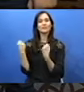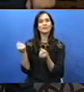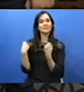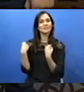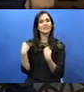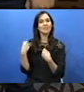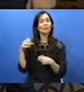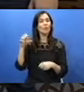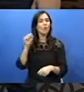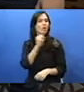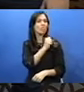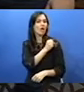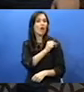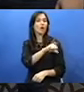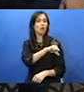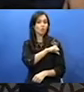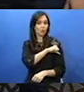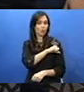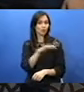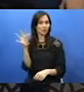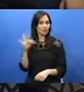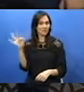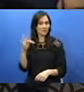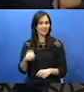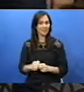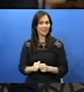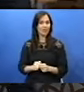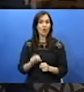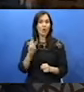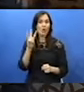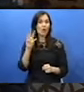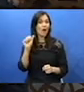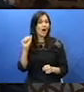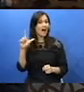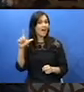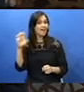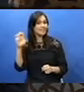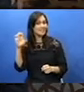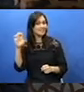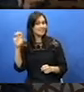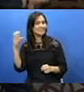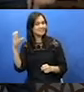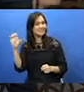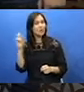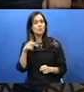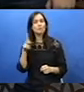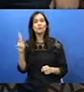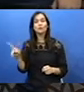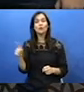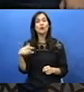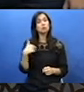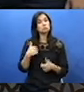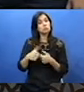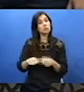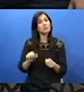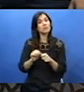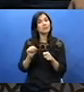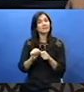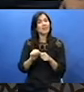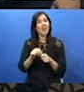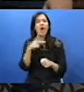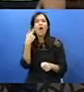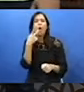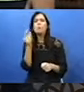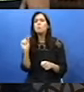turmas do 8º e 9º ano. Eu sou o professor Wallace Rodrigues e estou aqui para falar hoje com vocês sobre uma temática